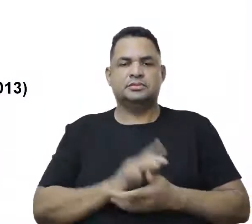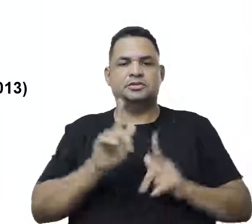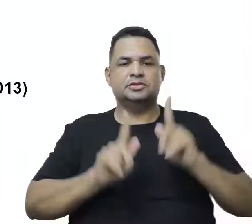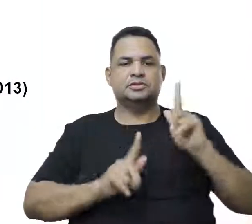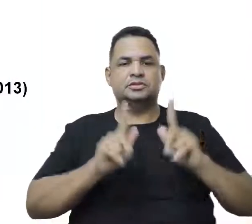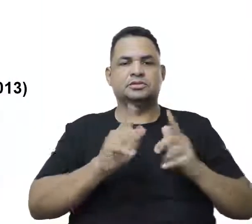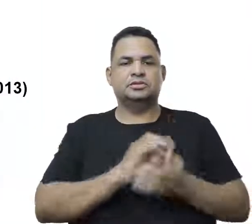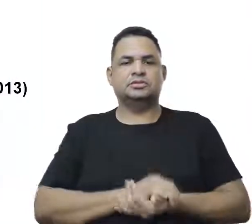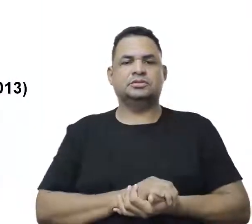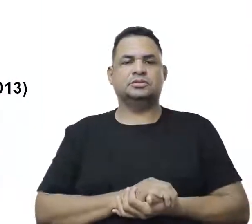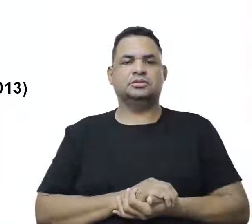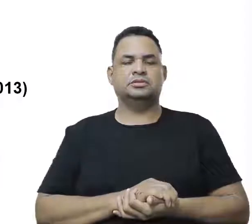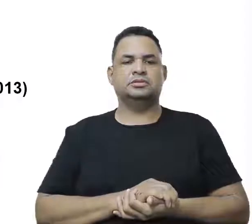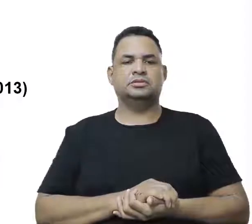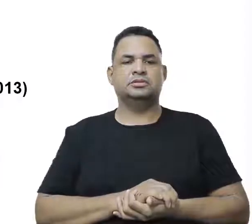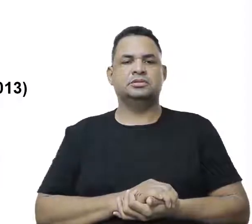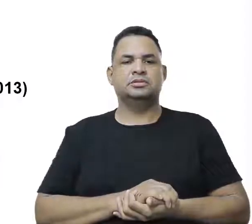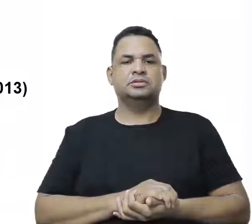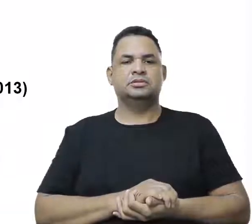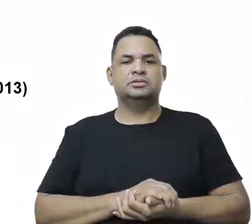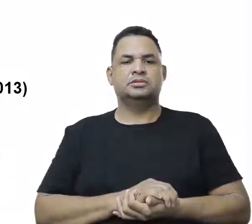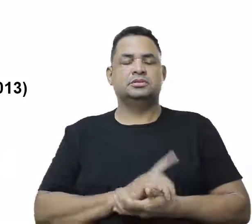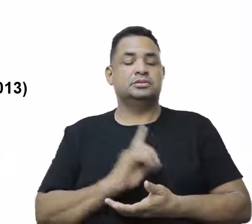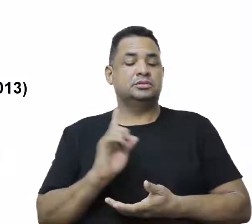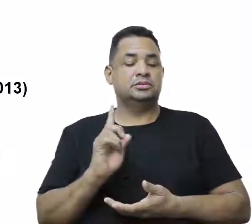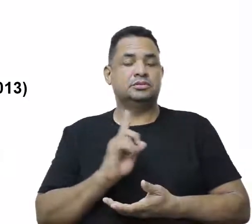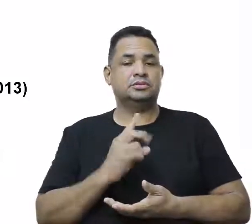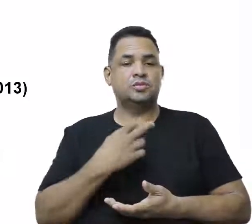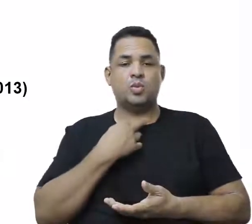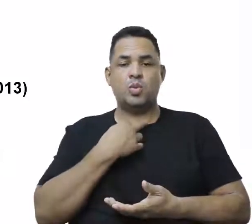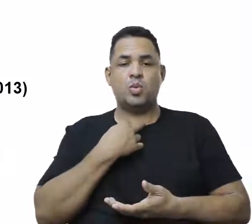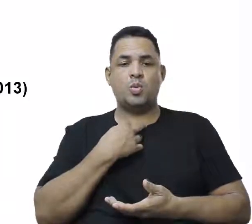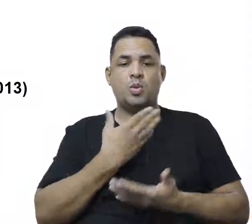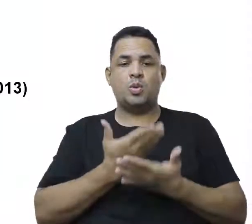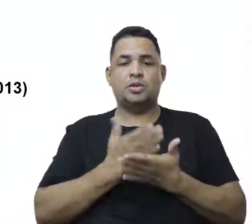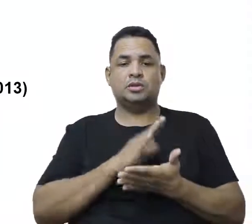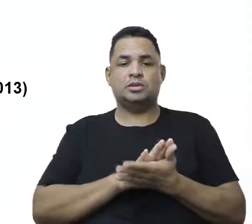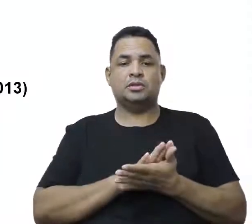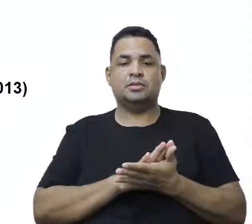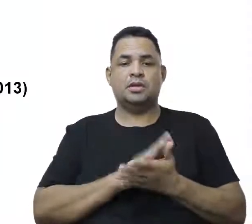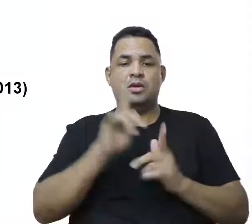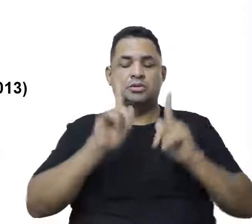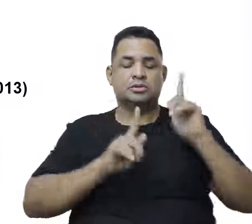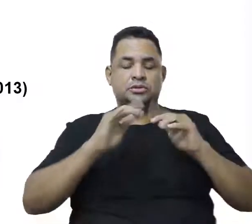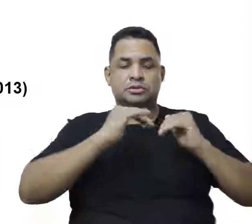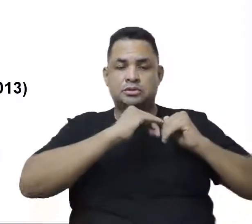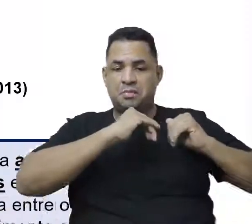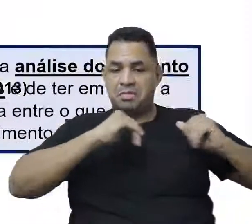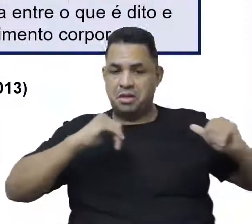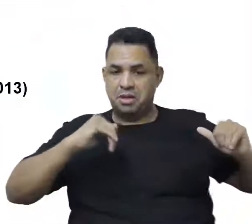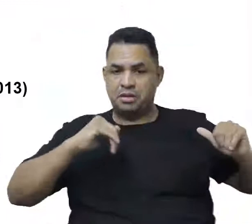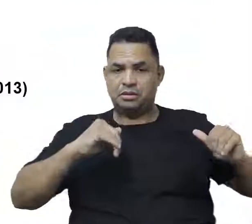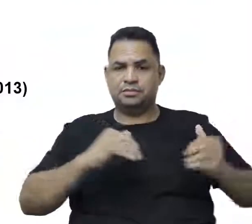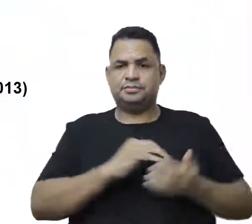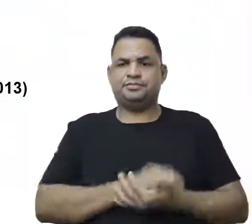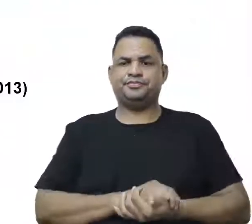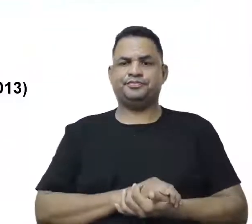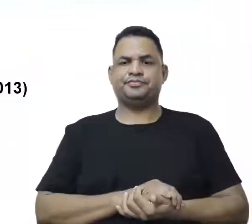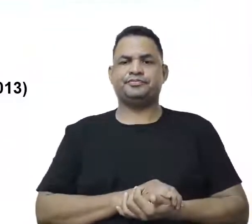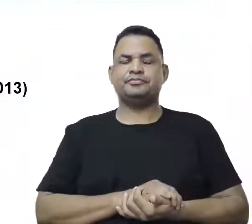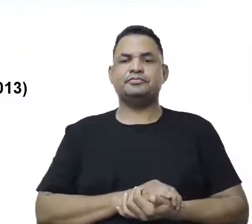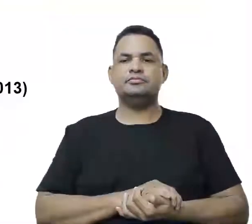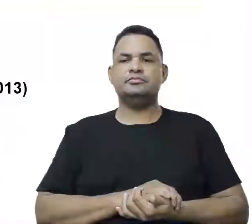aí. Então, nós já falamos para não interpretar, né, um gesto isolado, certo? Então, isso já está